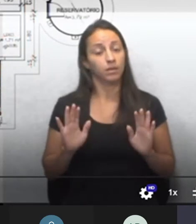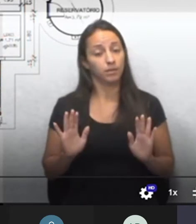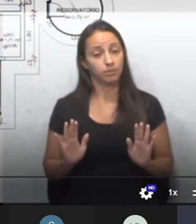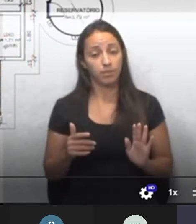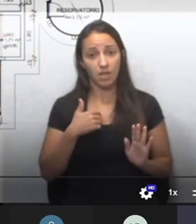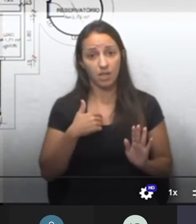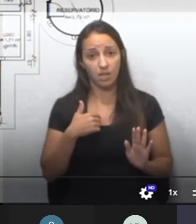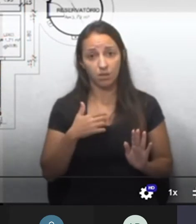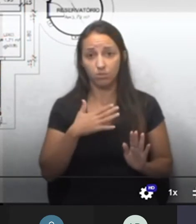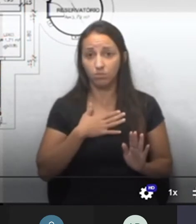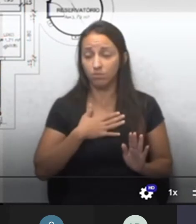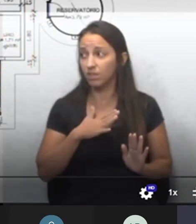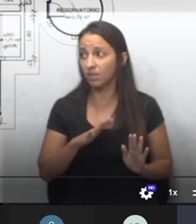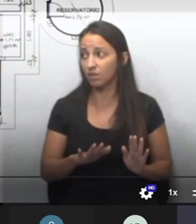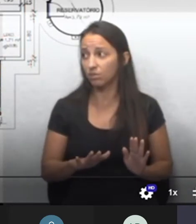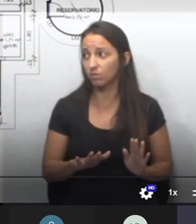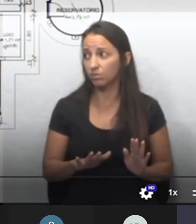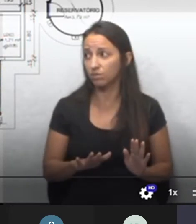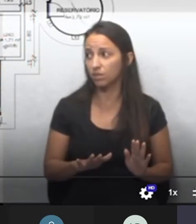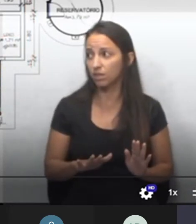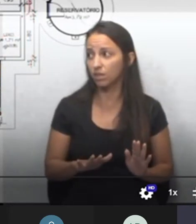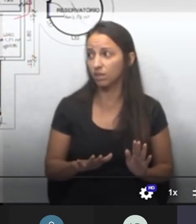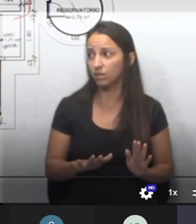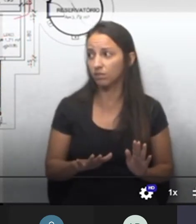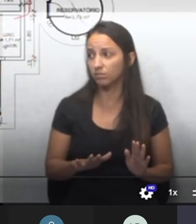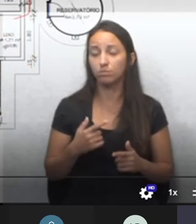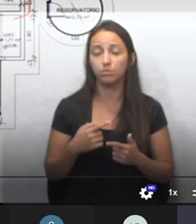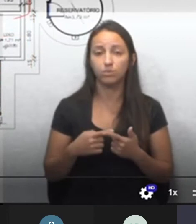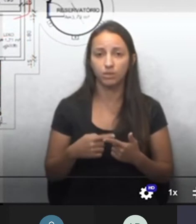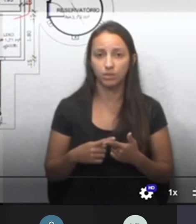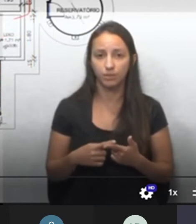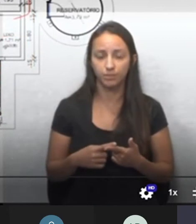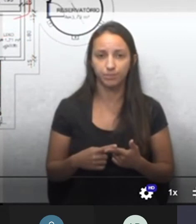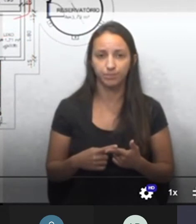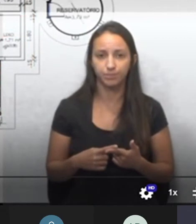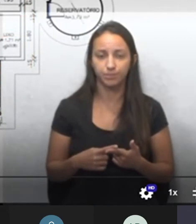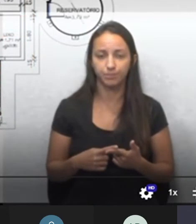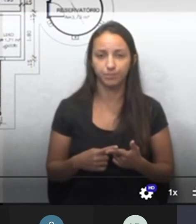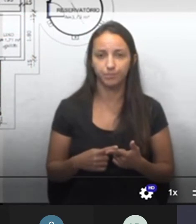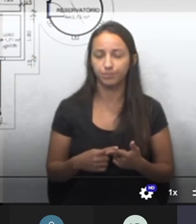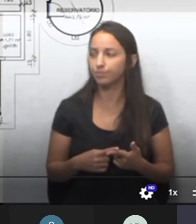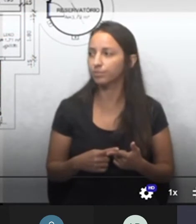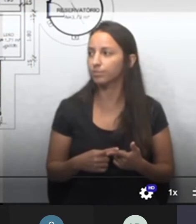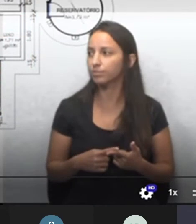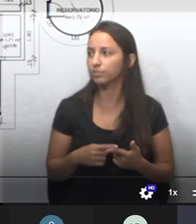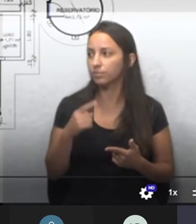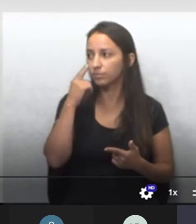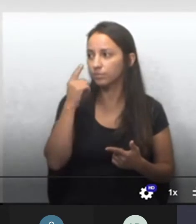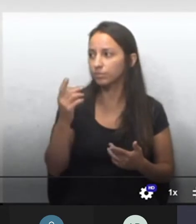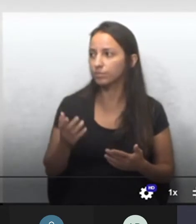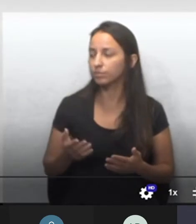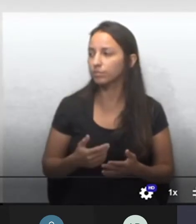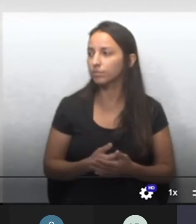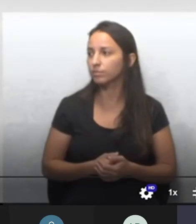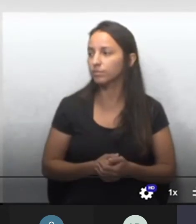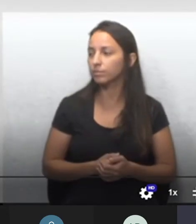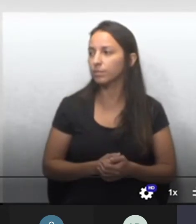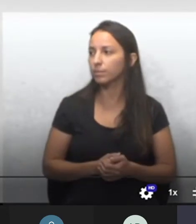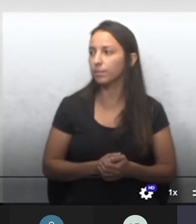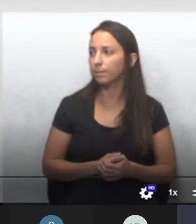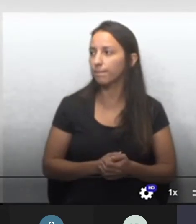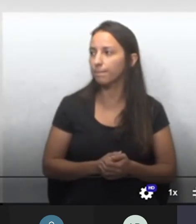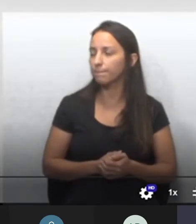Particularmente, não gostei dessa solução aqui. Por quê? Vou chamar uma linha, um